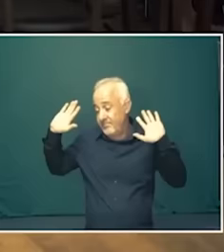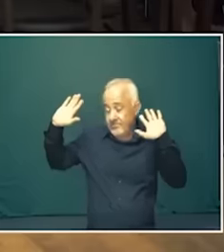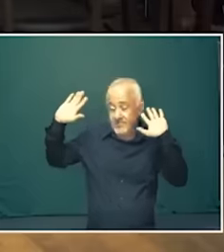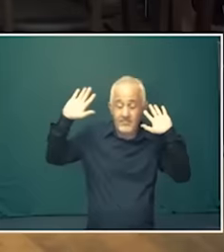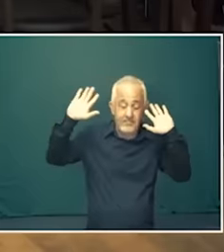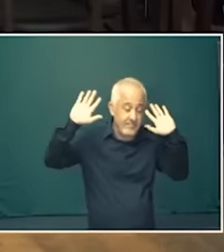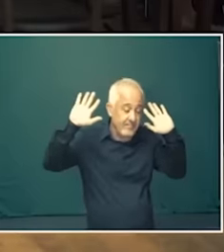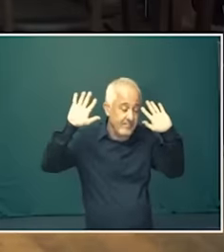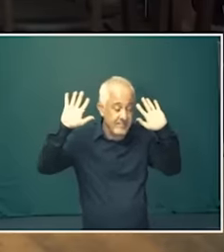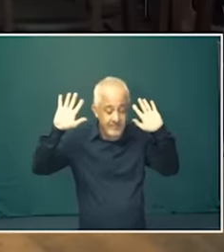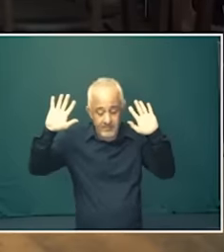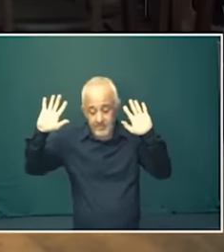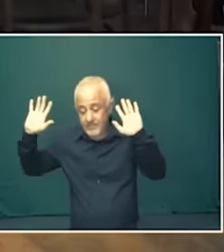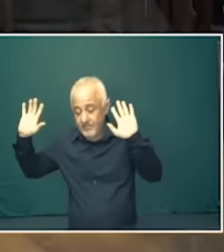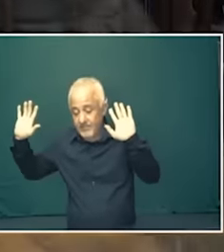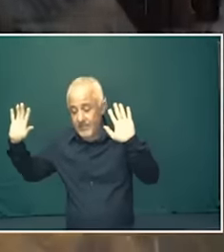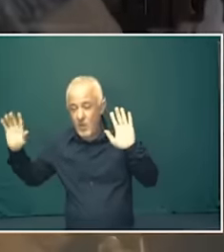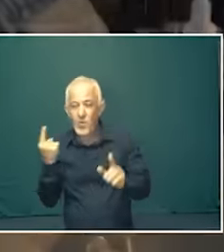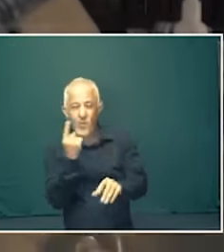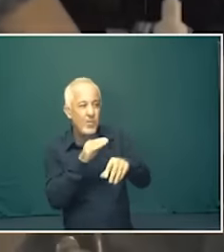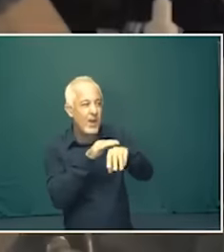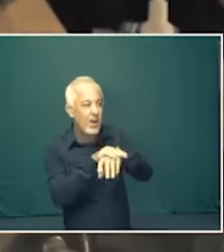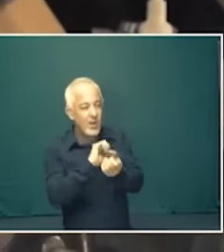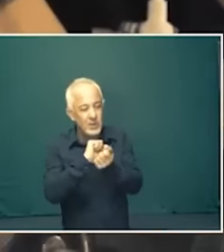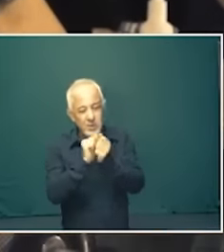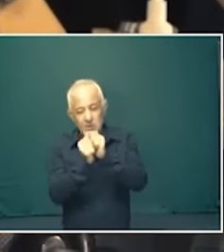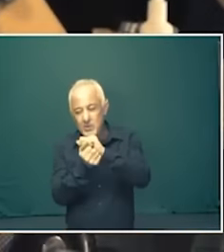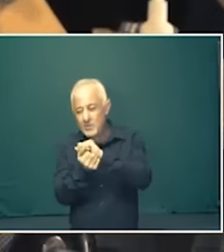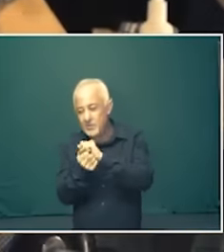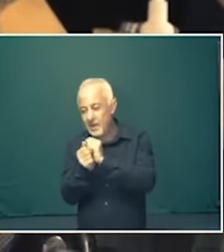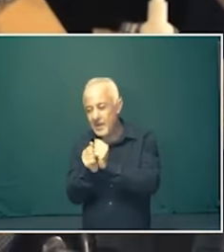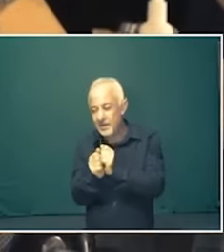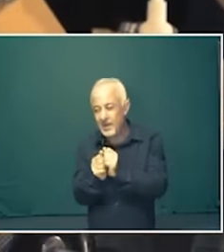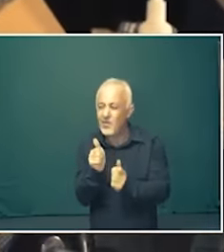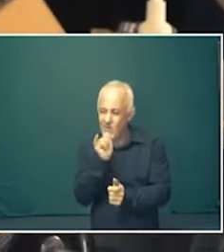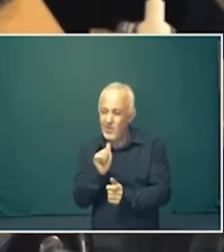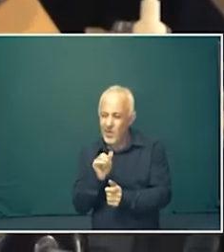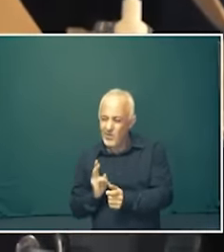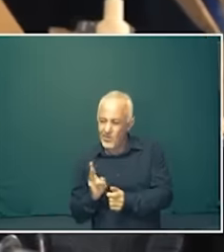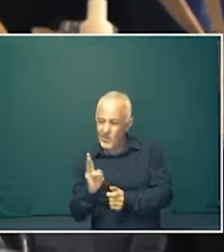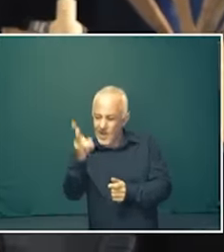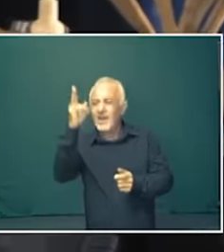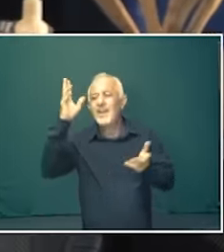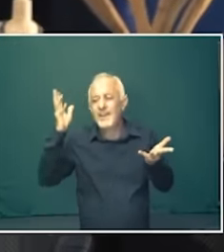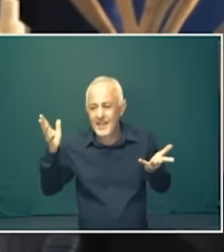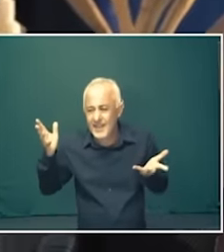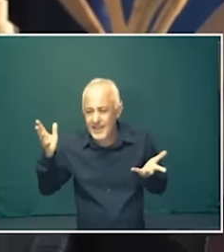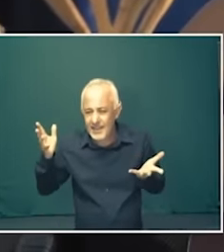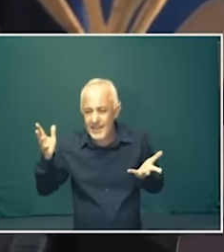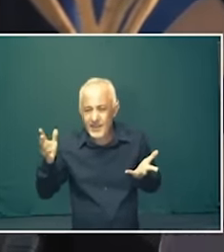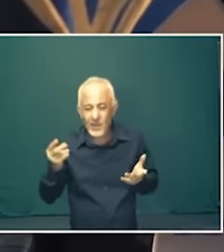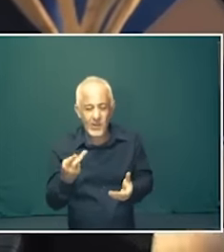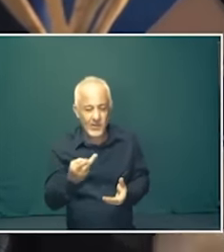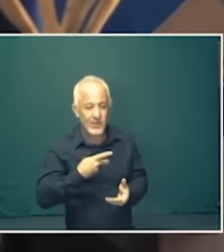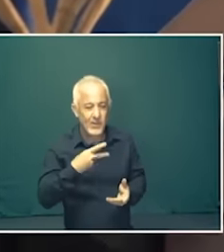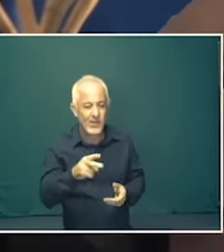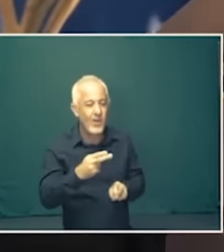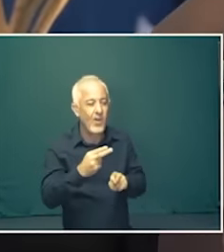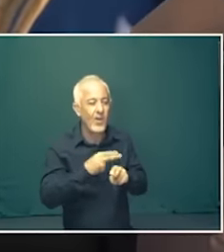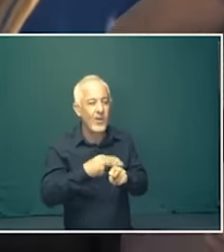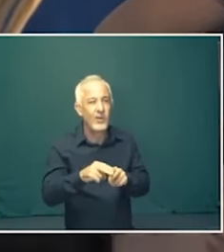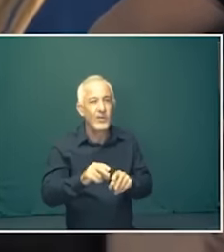Bastou uma noite, um beijo na boca, fica comigo. pra vida toda, nós dois sem roupa,